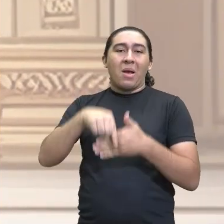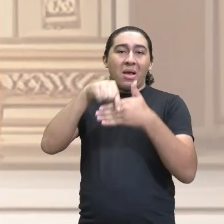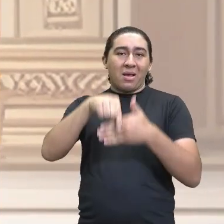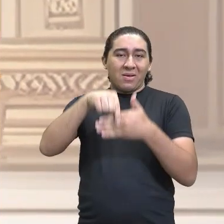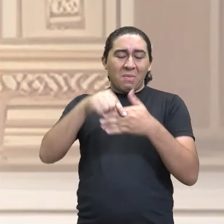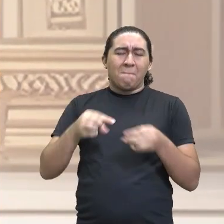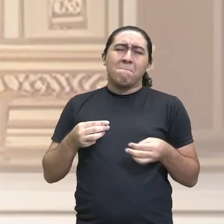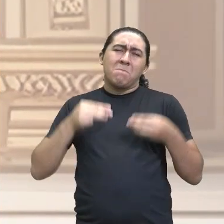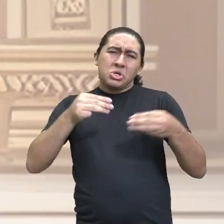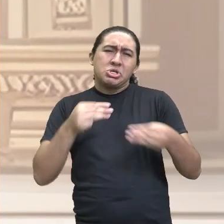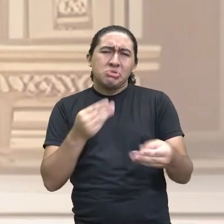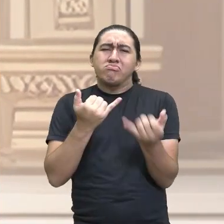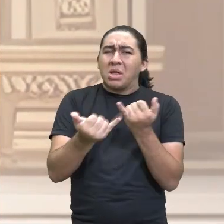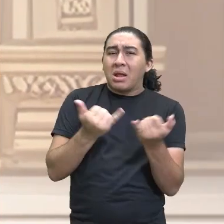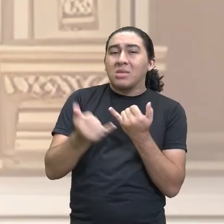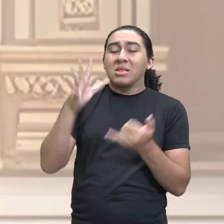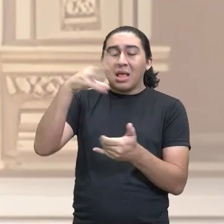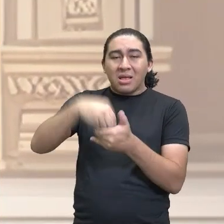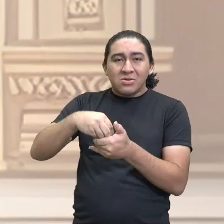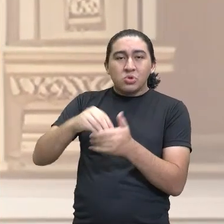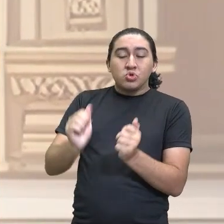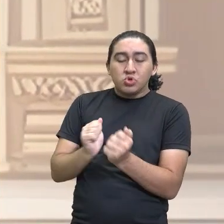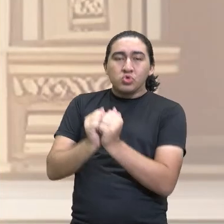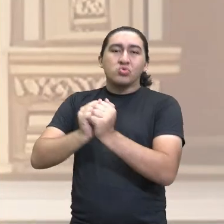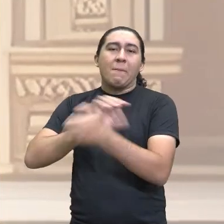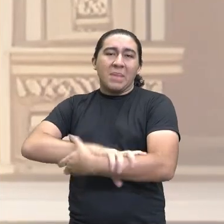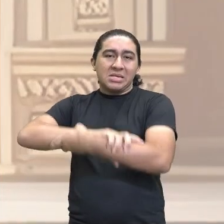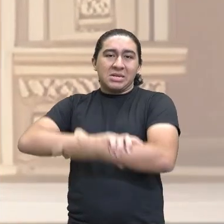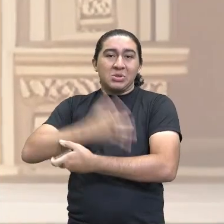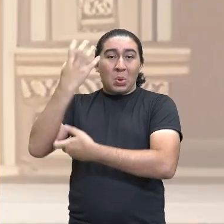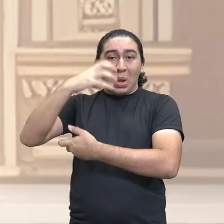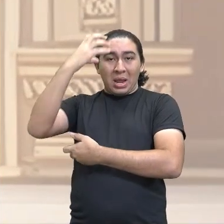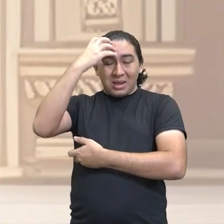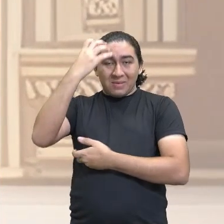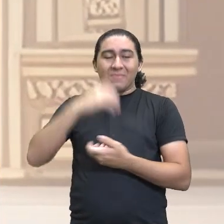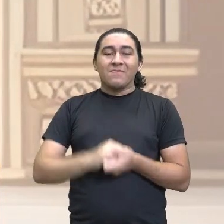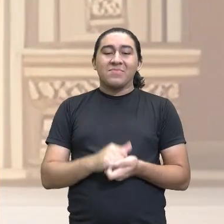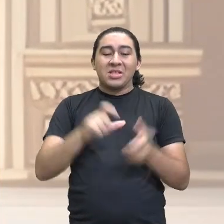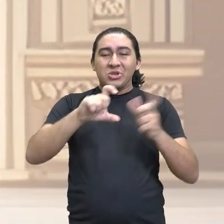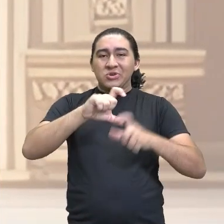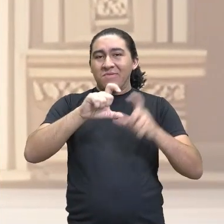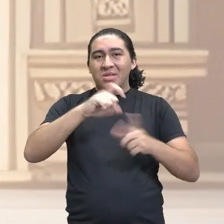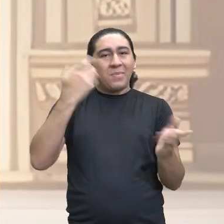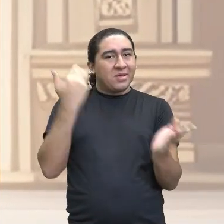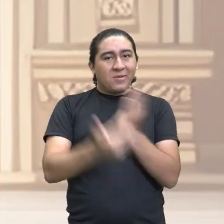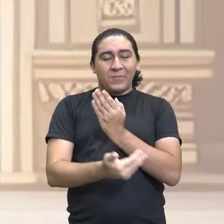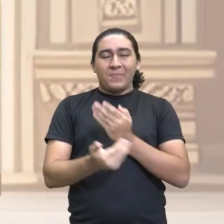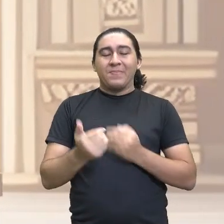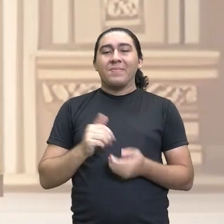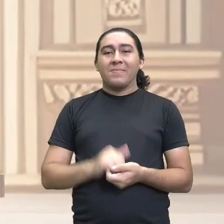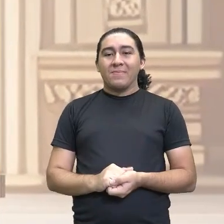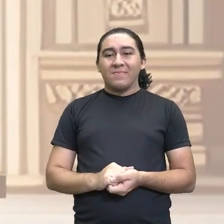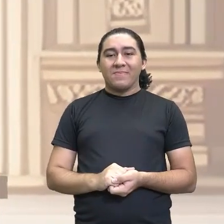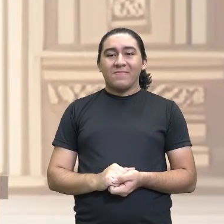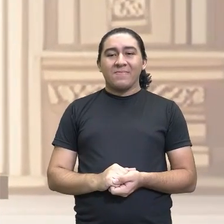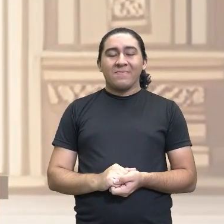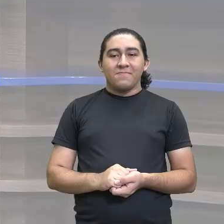ministro, conselheiro do Rajá, do reino, sendo perdoado de sua grande dívida em grãos de trigo.